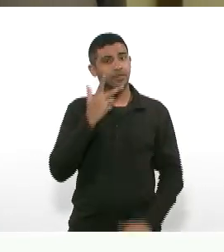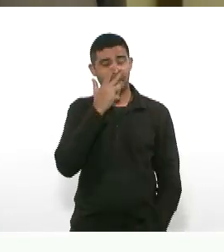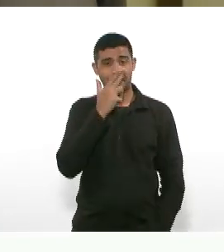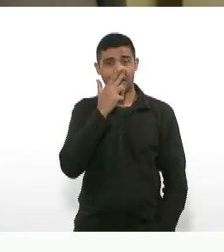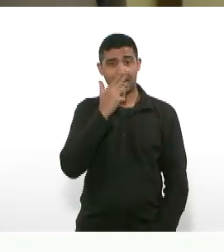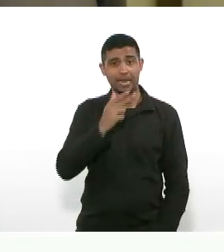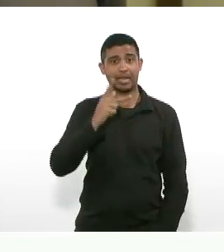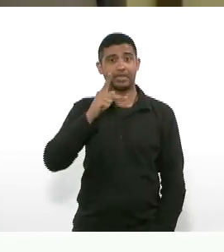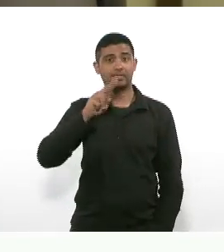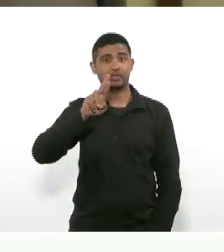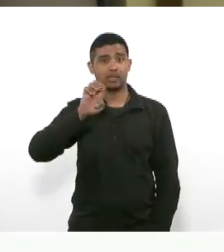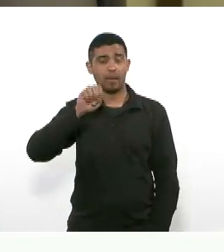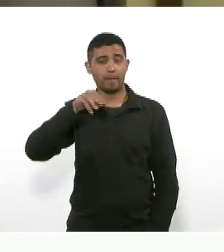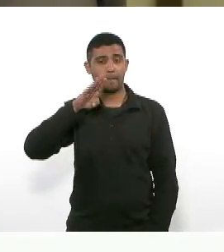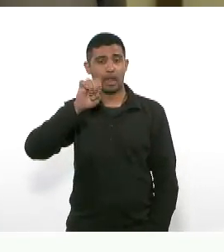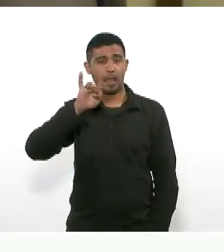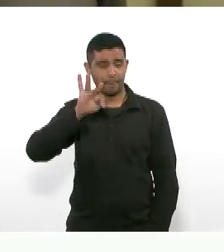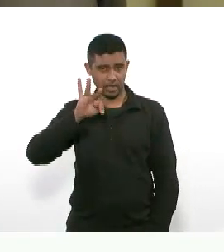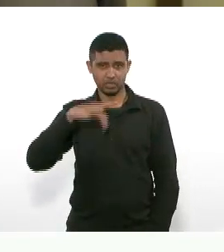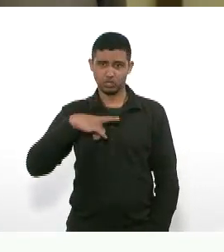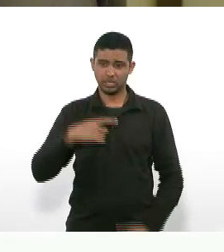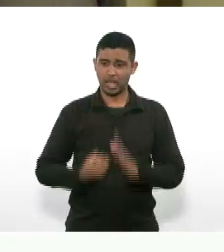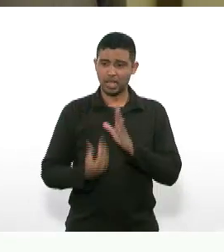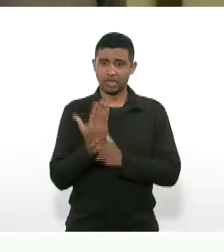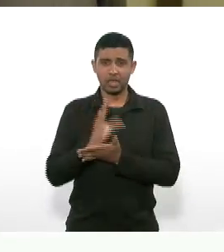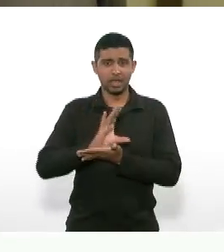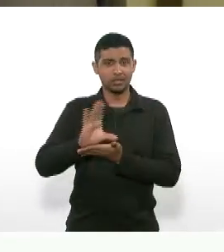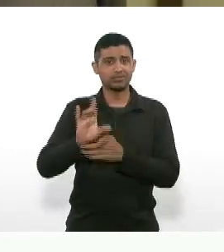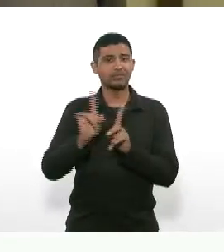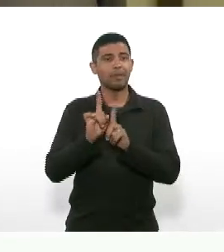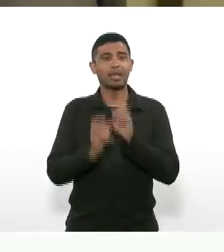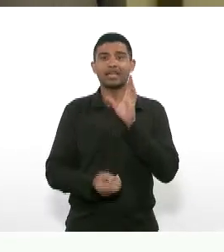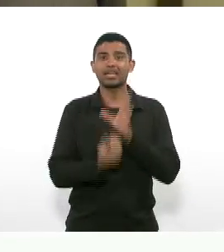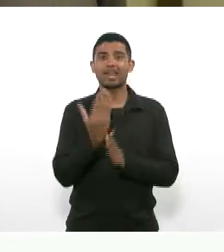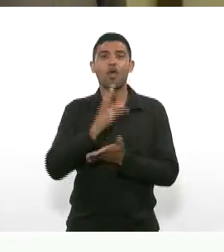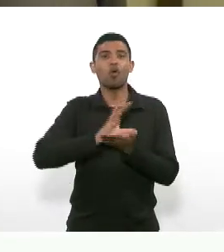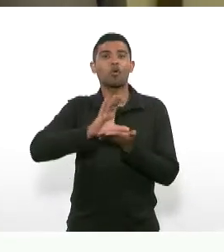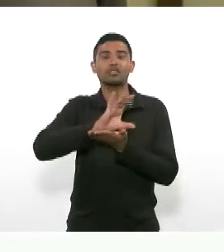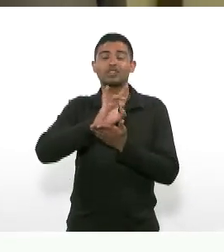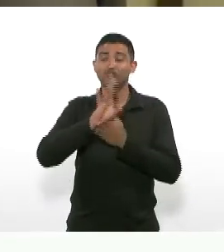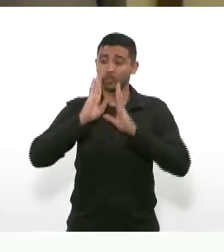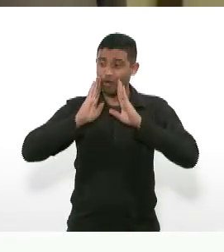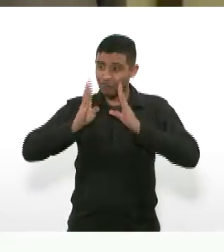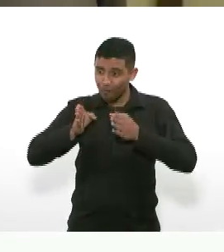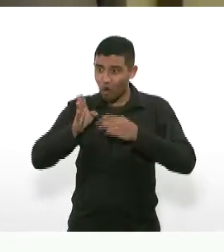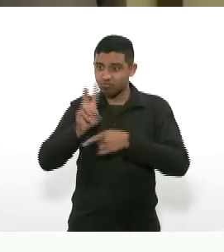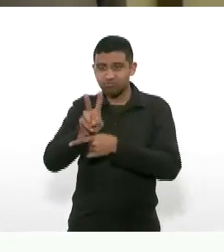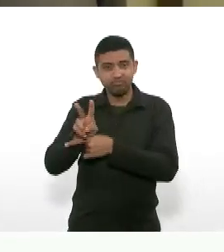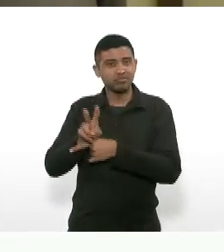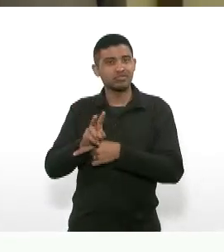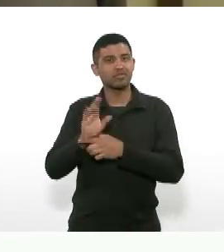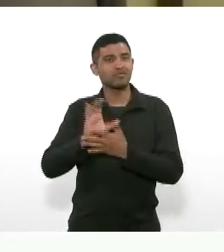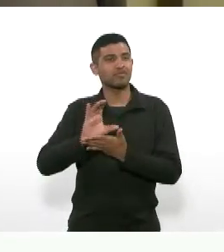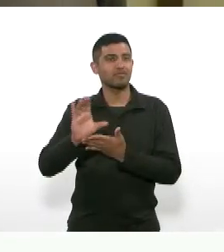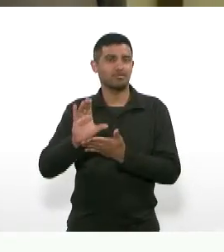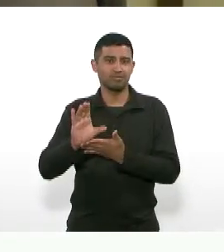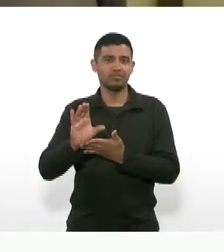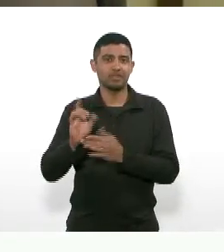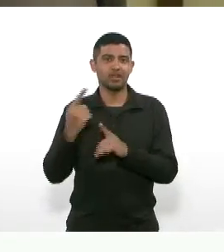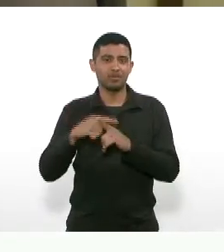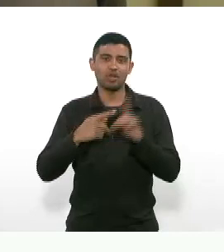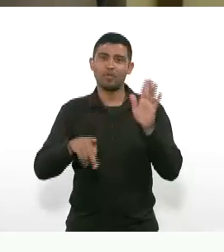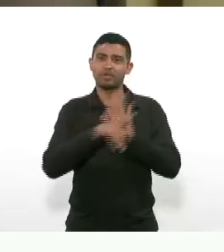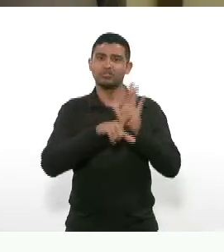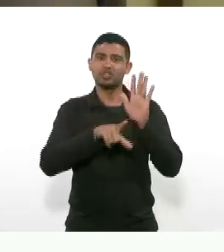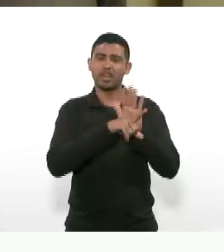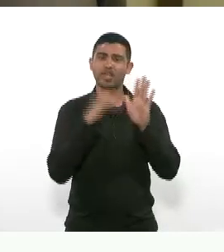é a criação do fundo e a criação de um conselho só para esse fundo. Porque também fica mais célere esse projeto de